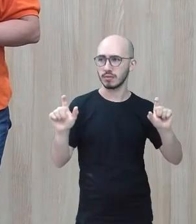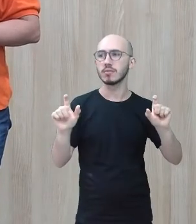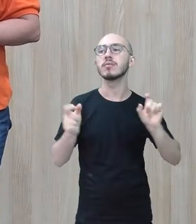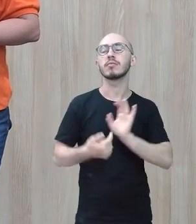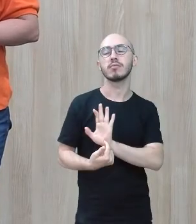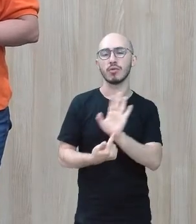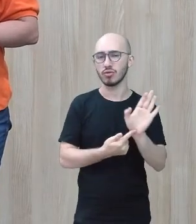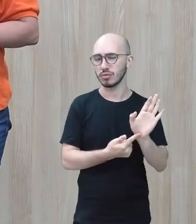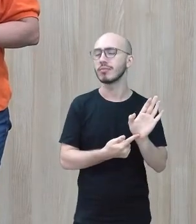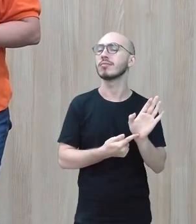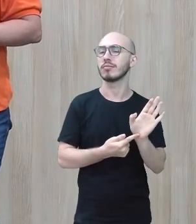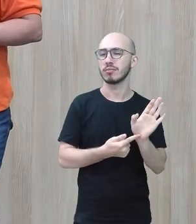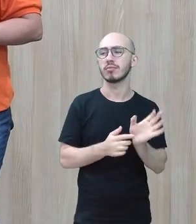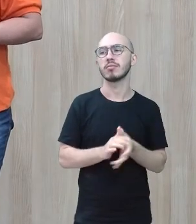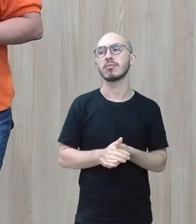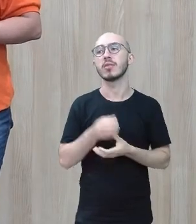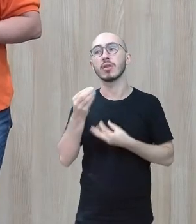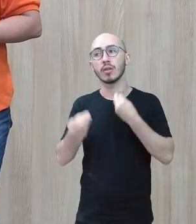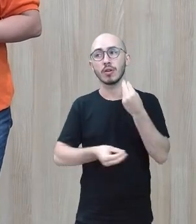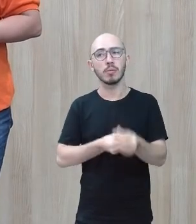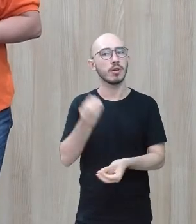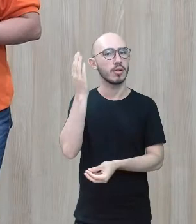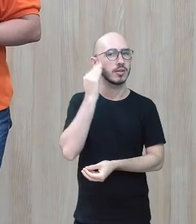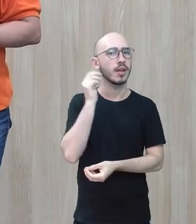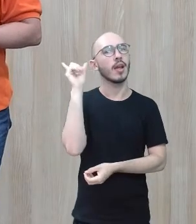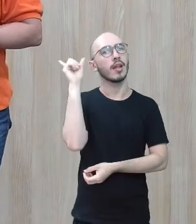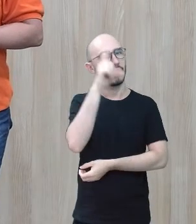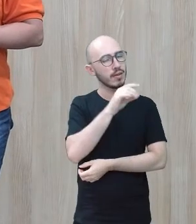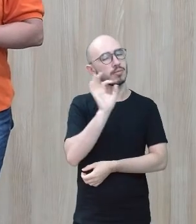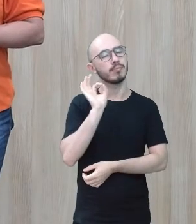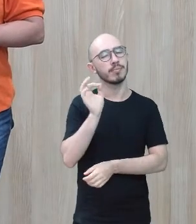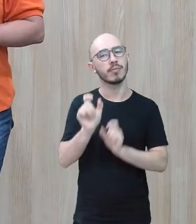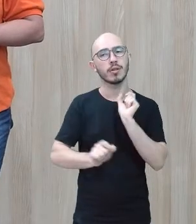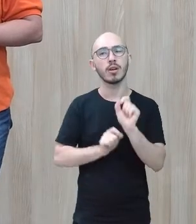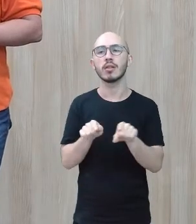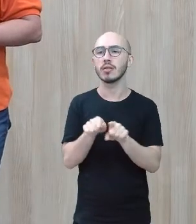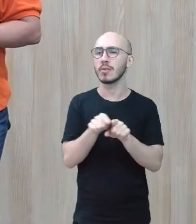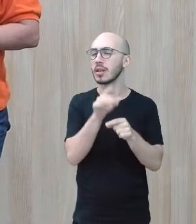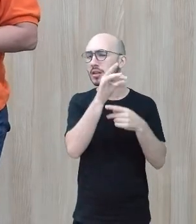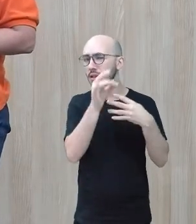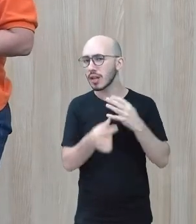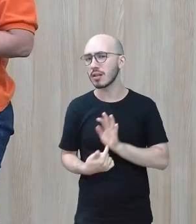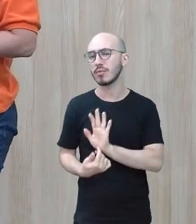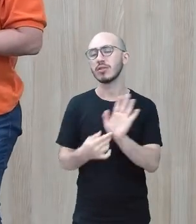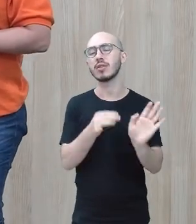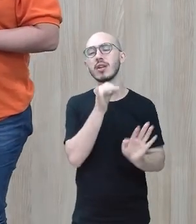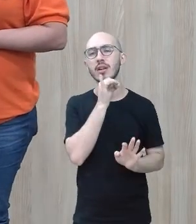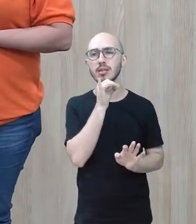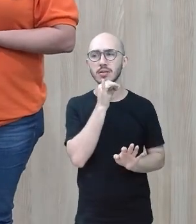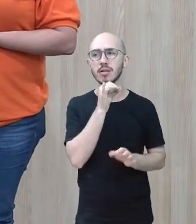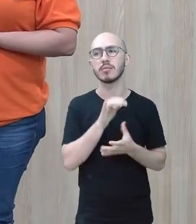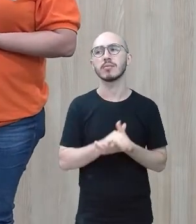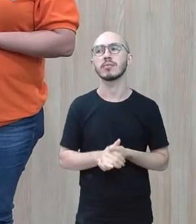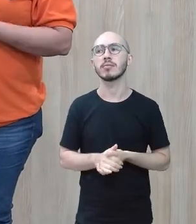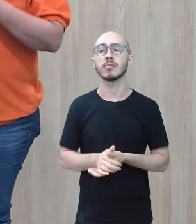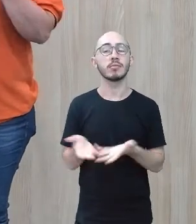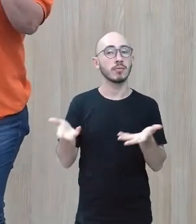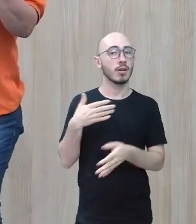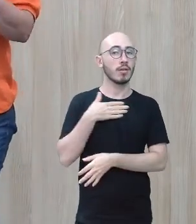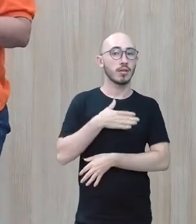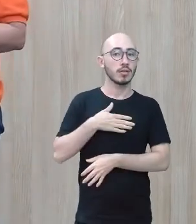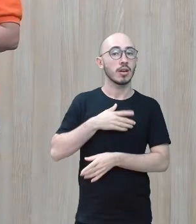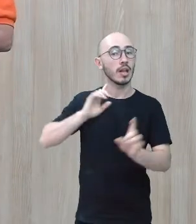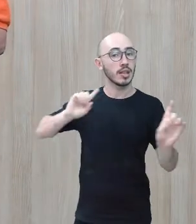ia falar para vocês, porque eu sei que não é fácil. Coloquei detalhadamente para vocês. E aí, eu gostaria